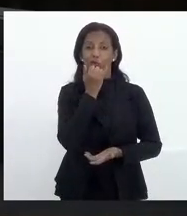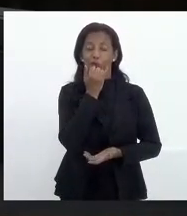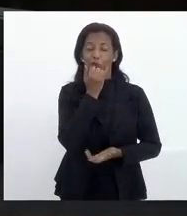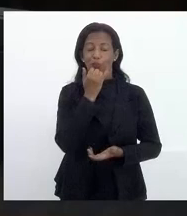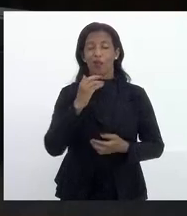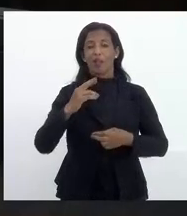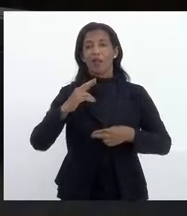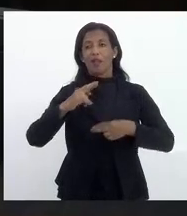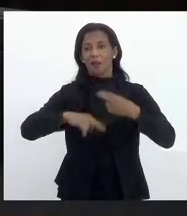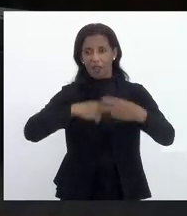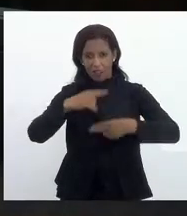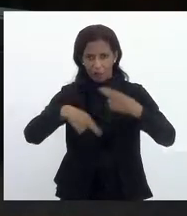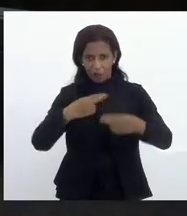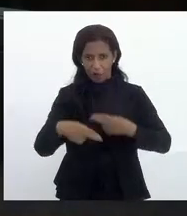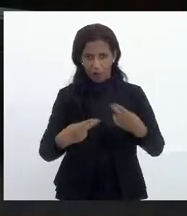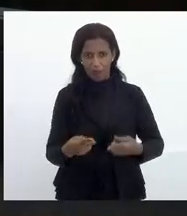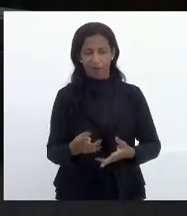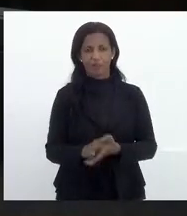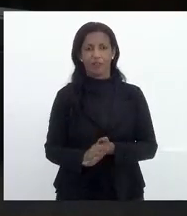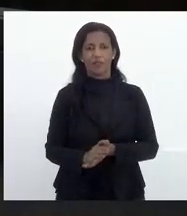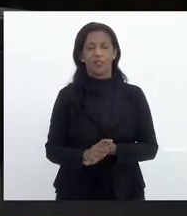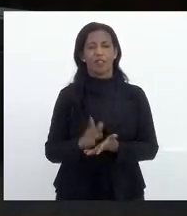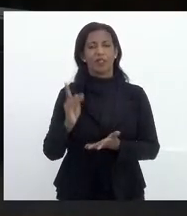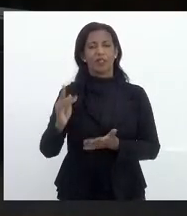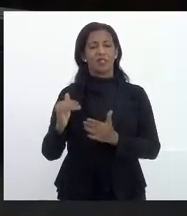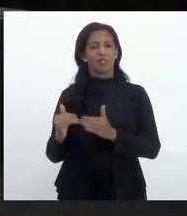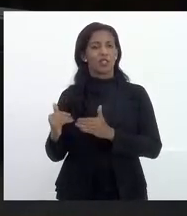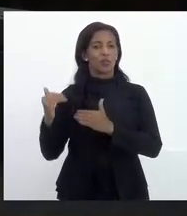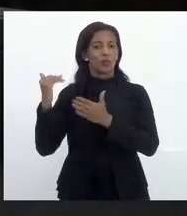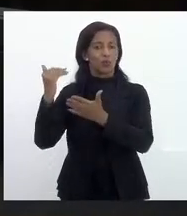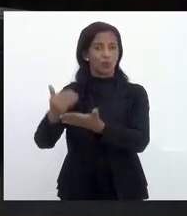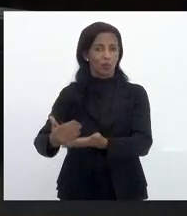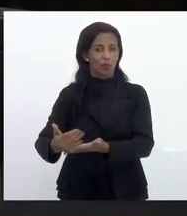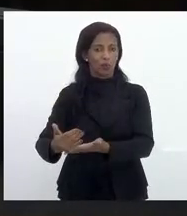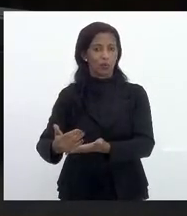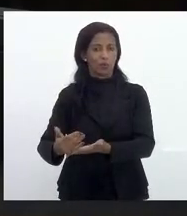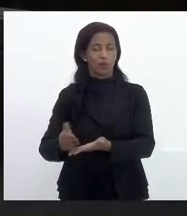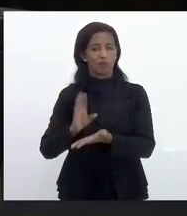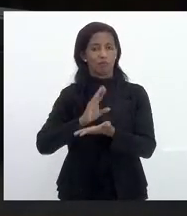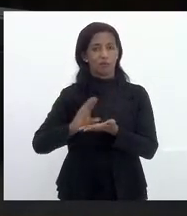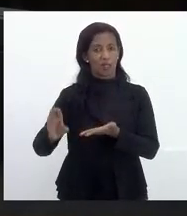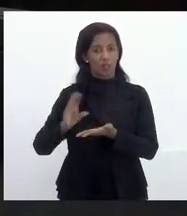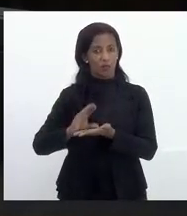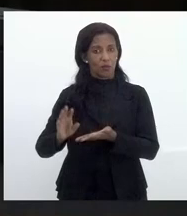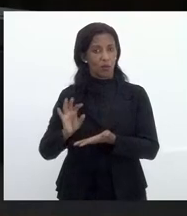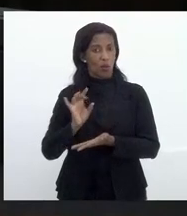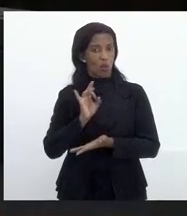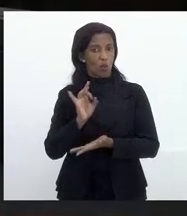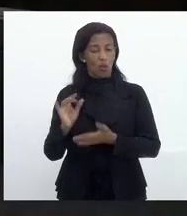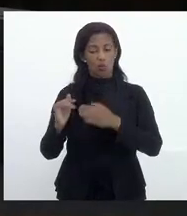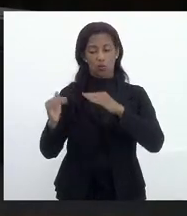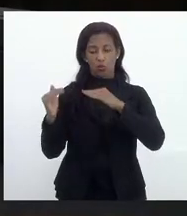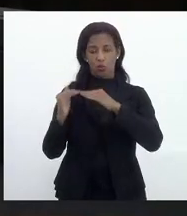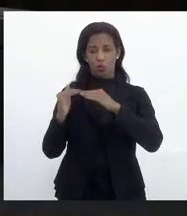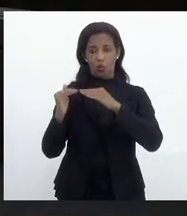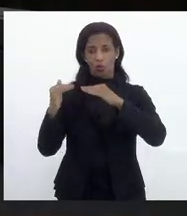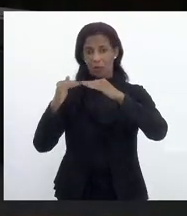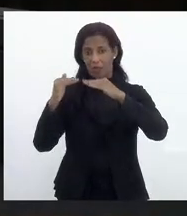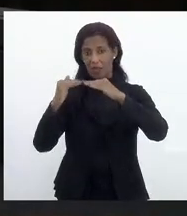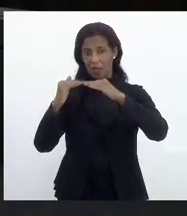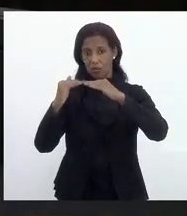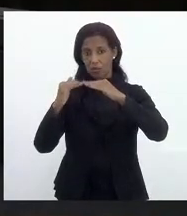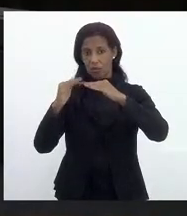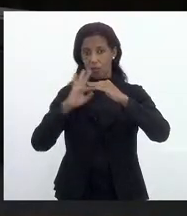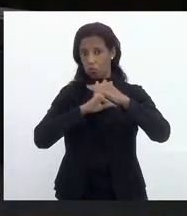reformados e reservistas seja sobre toda a remuneração não só sobre o que é serve o